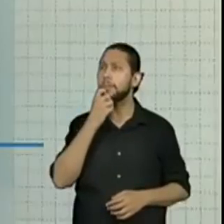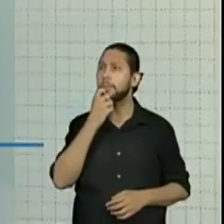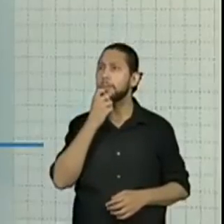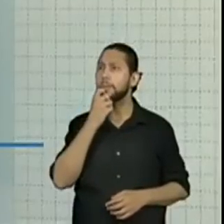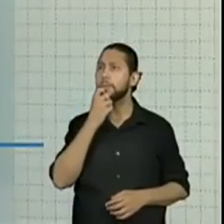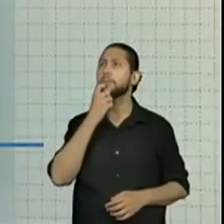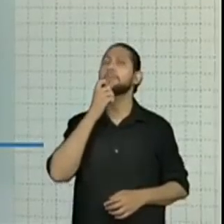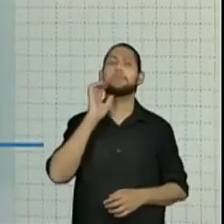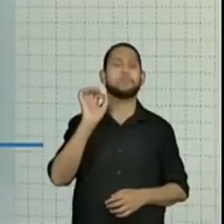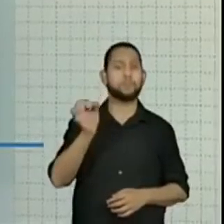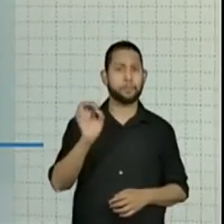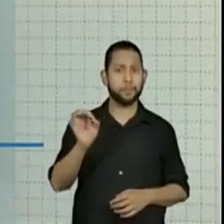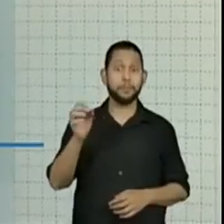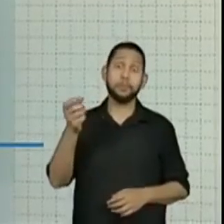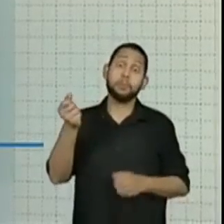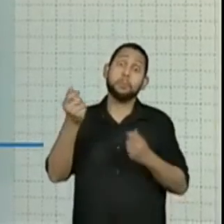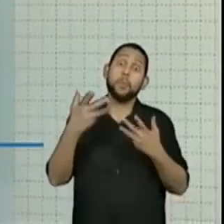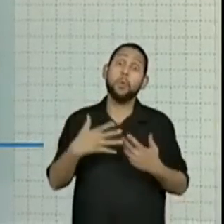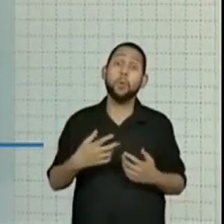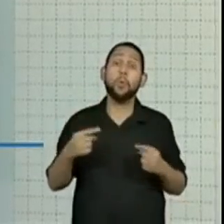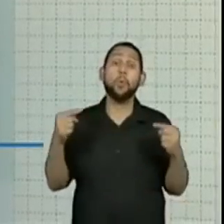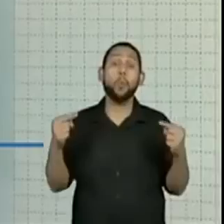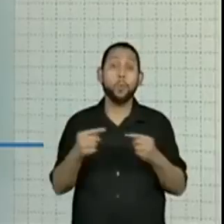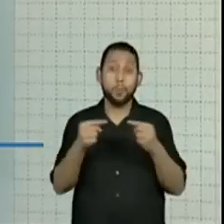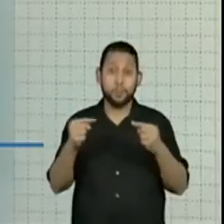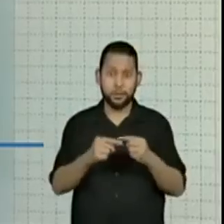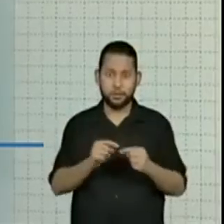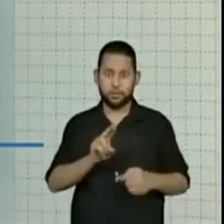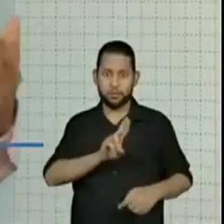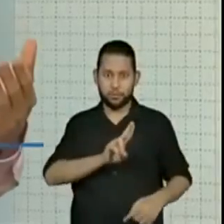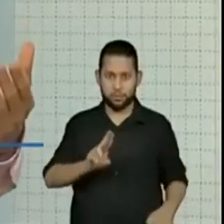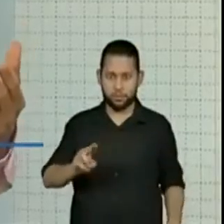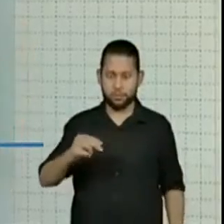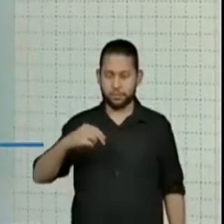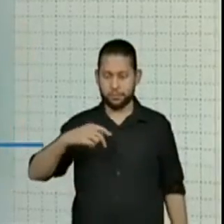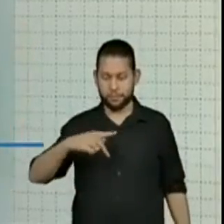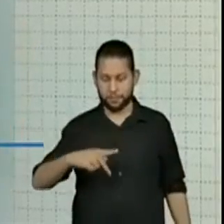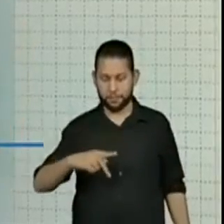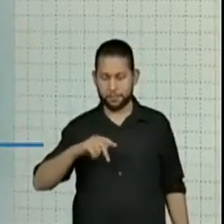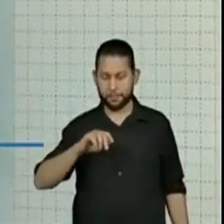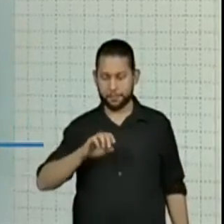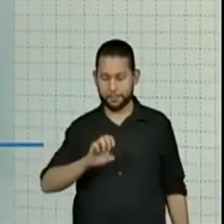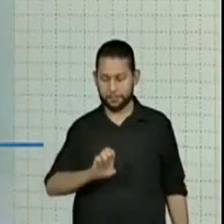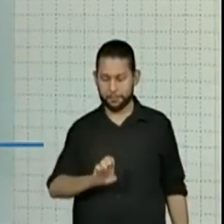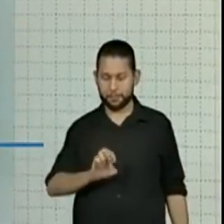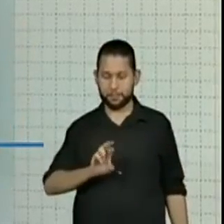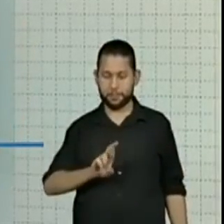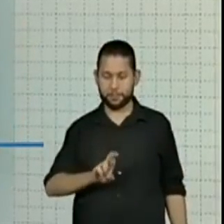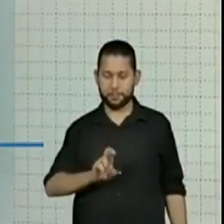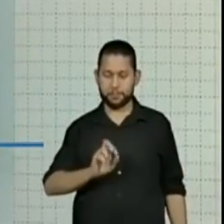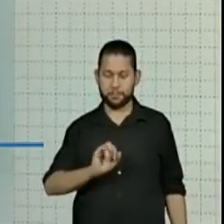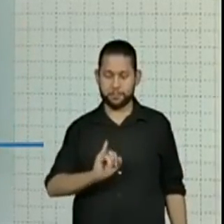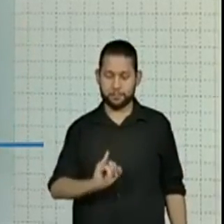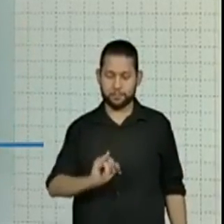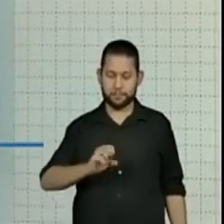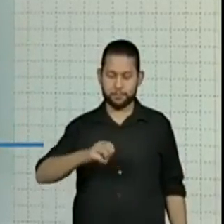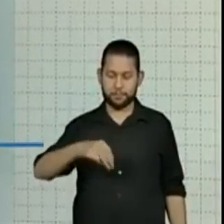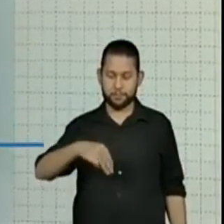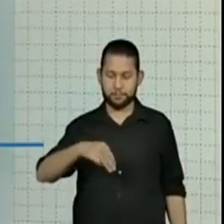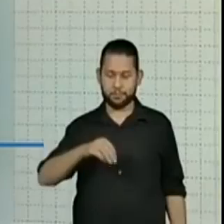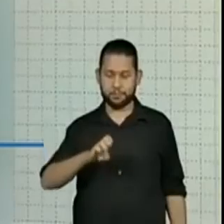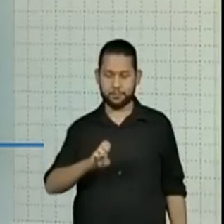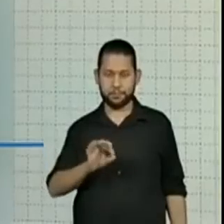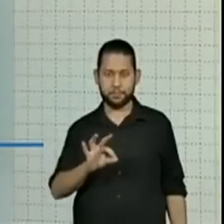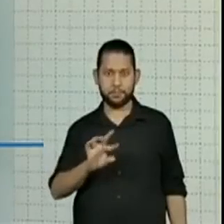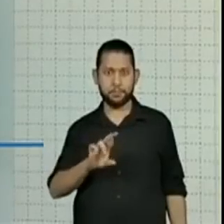que estão pensando em perímetro muito bem seria o contorno não é a gente fez até uma marcação em uma imagem com